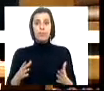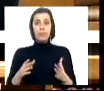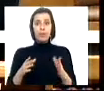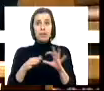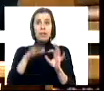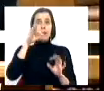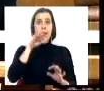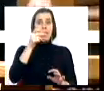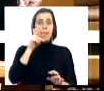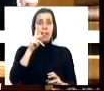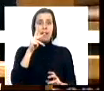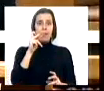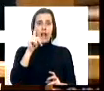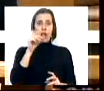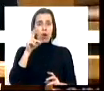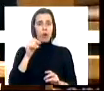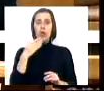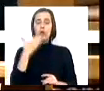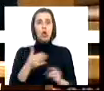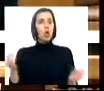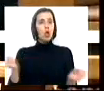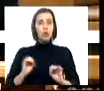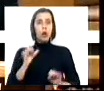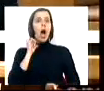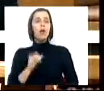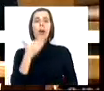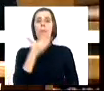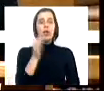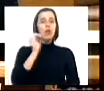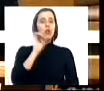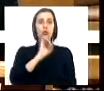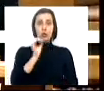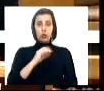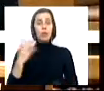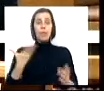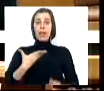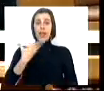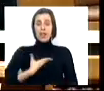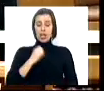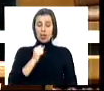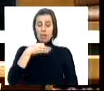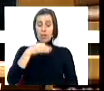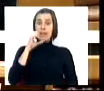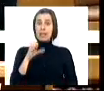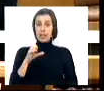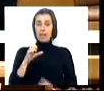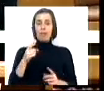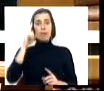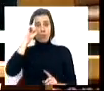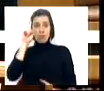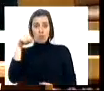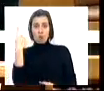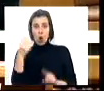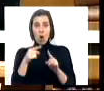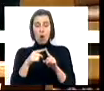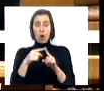a Parvalorem não requereu essa autorização e, tendo a DGPC tomado